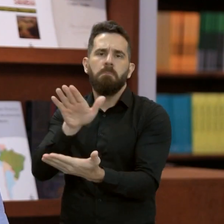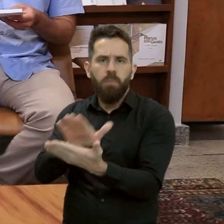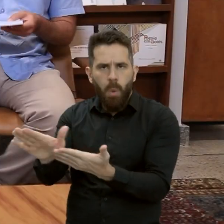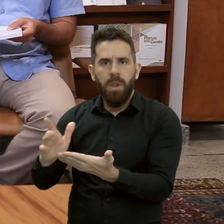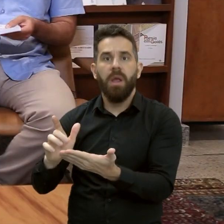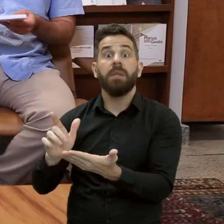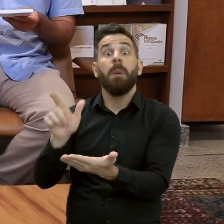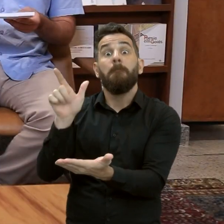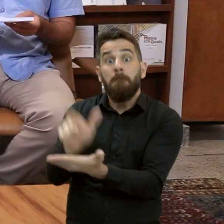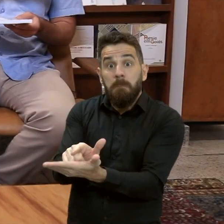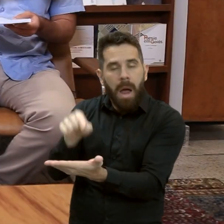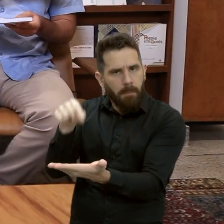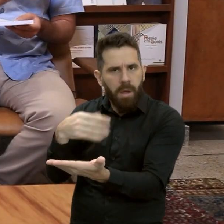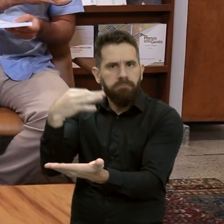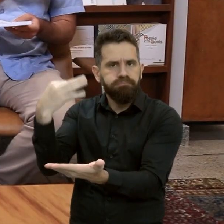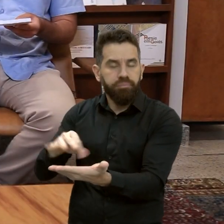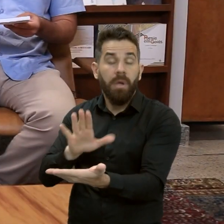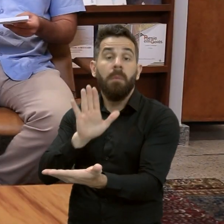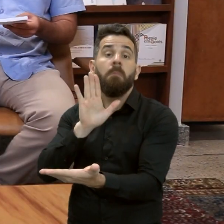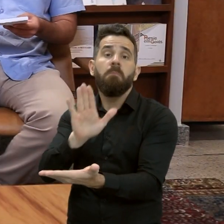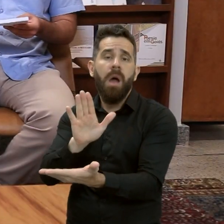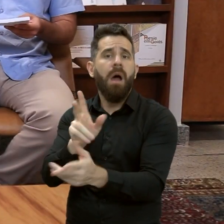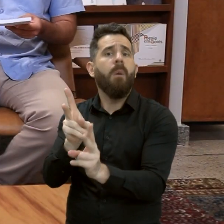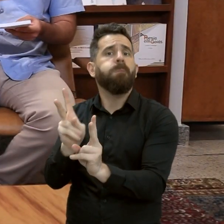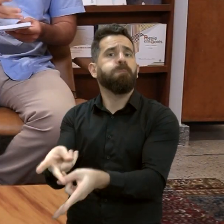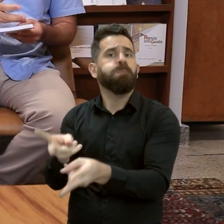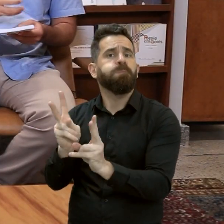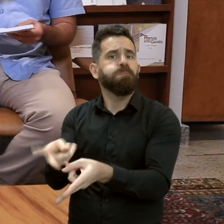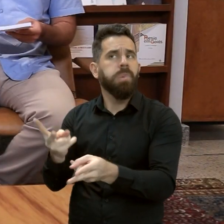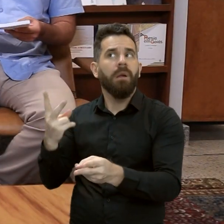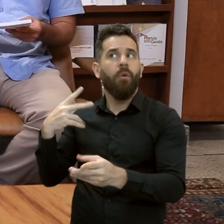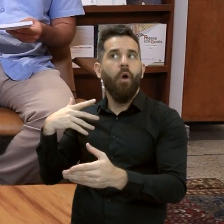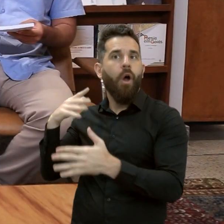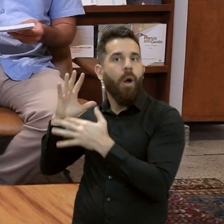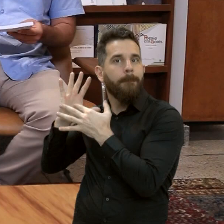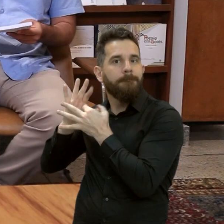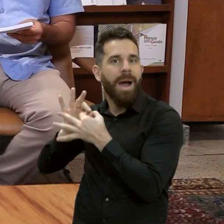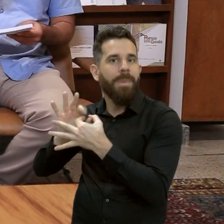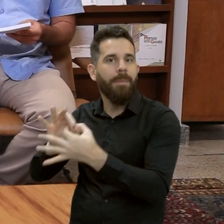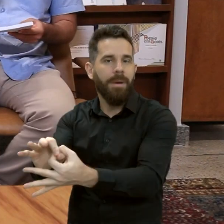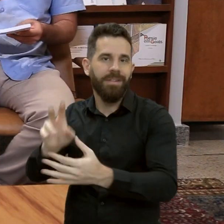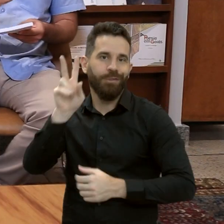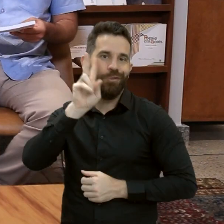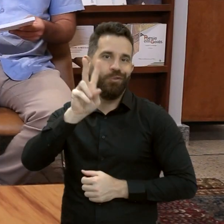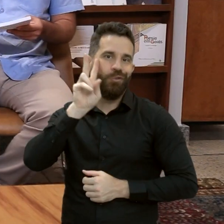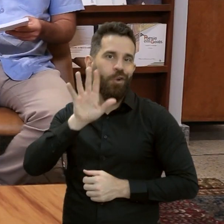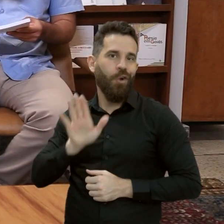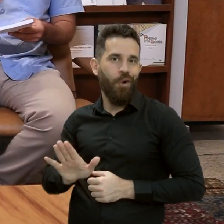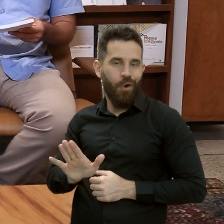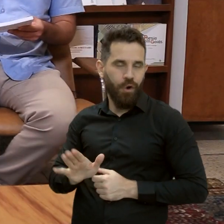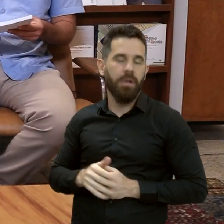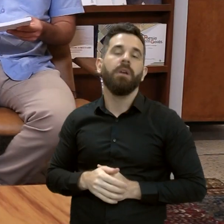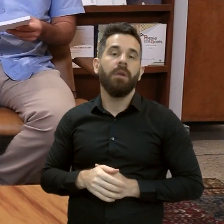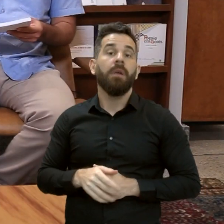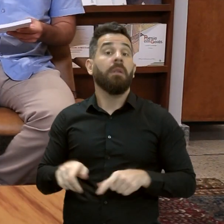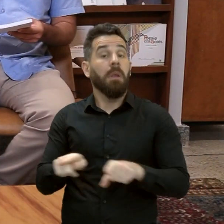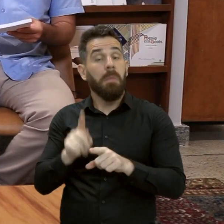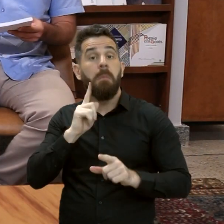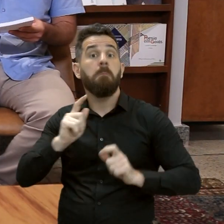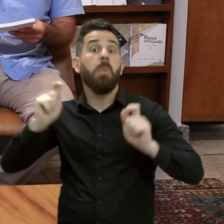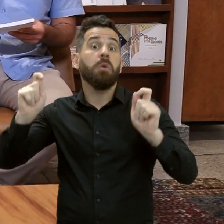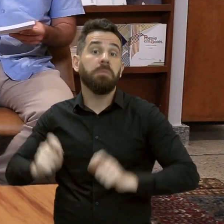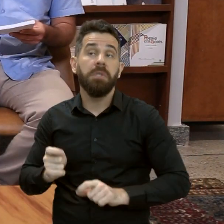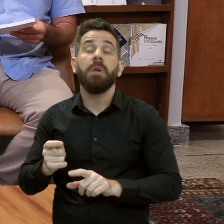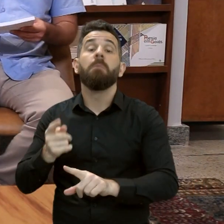escrita, mas ela manteve esse histórico como possibilidade, ou de alguma forma vinculando ali a memória